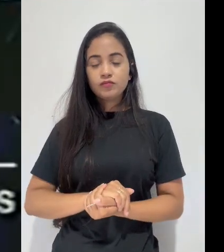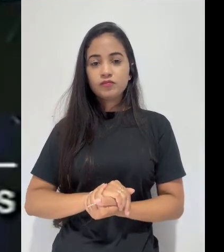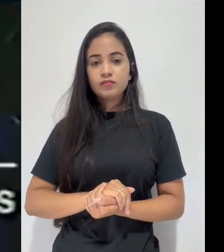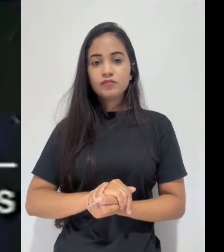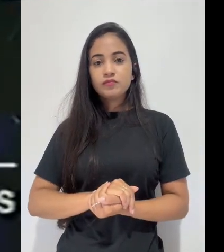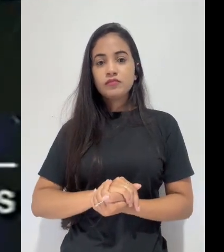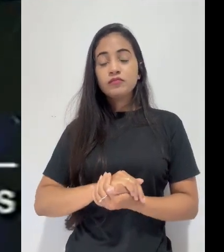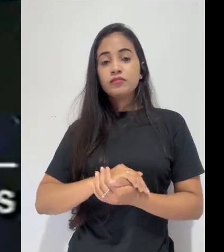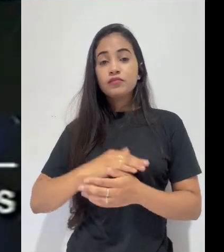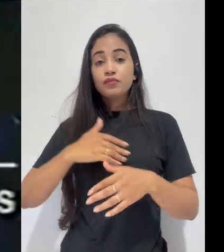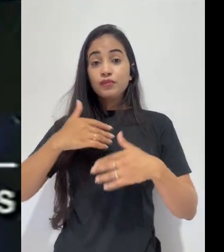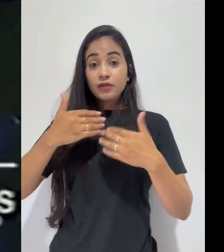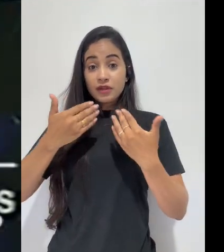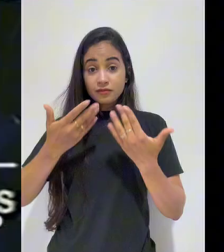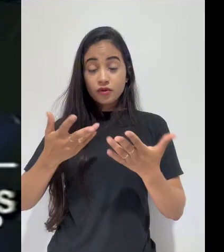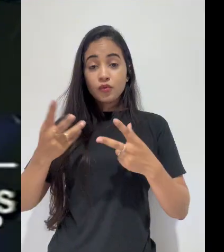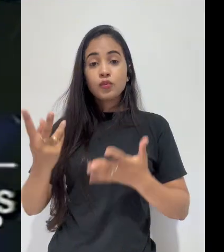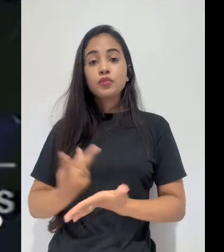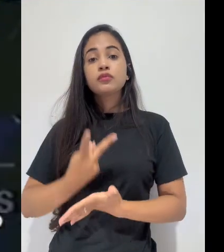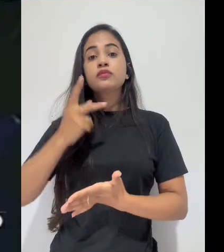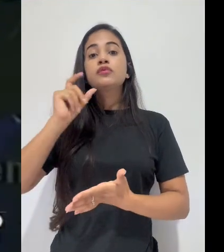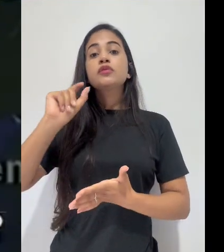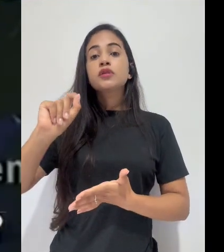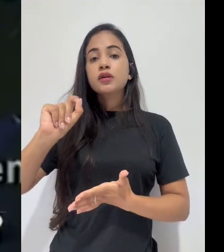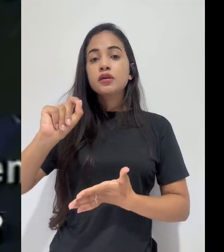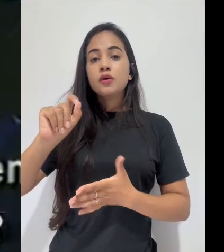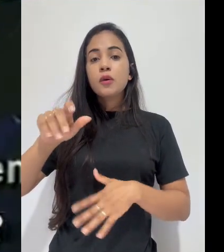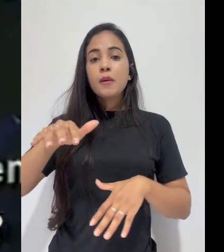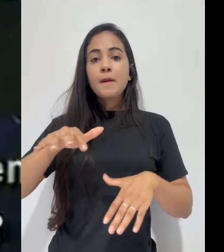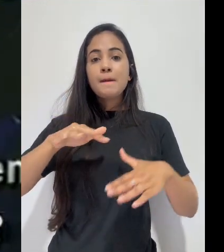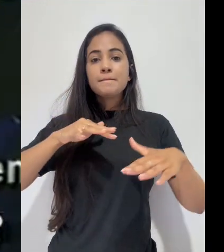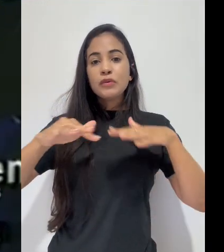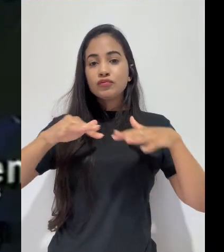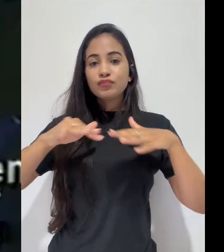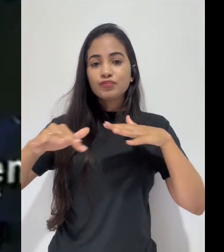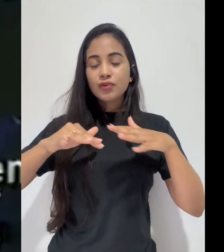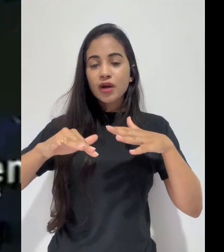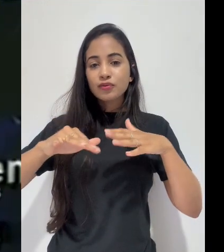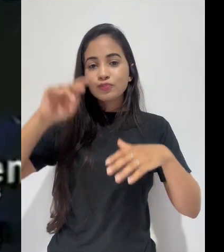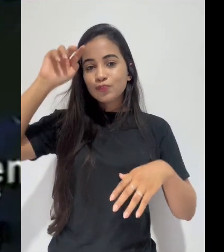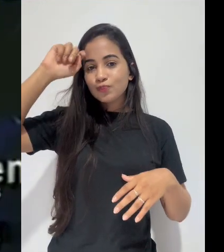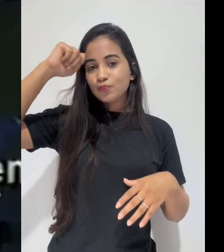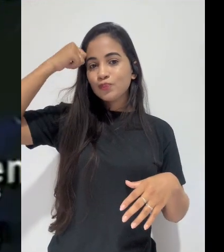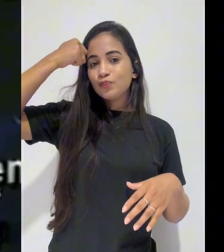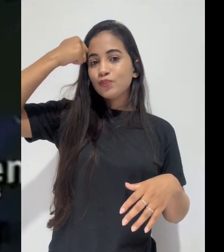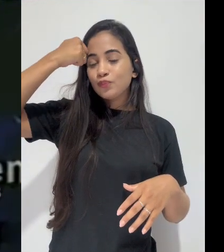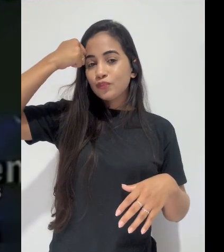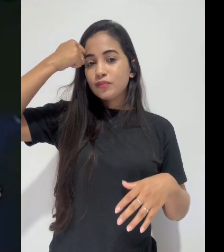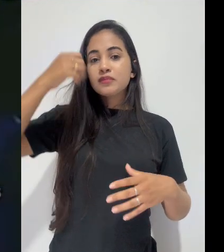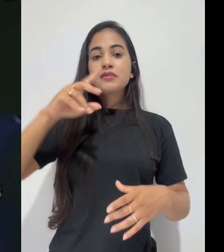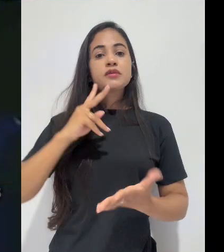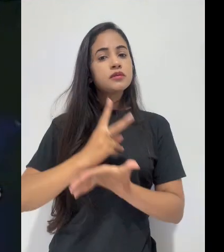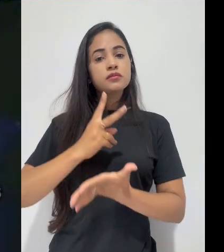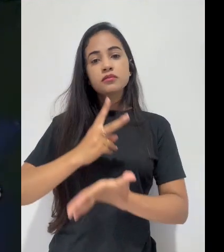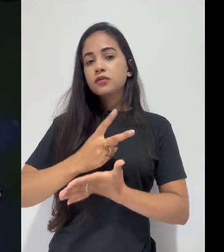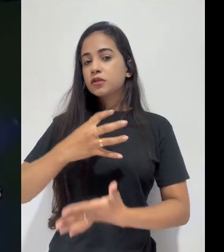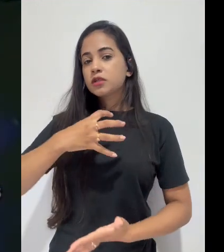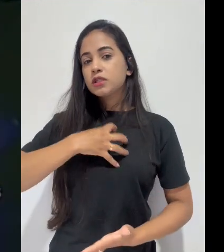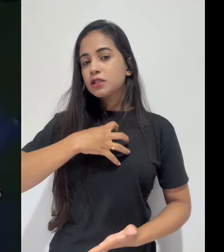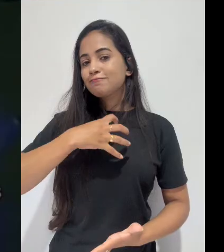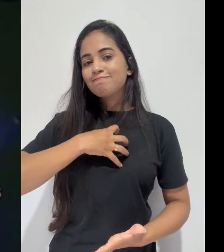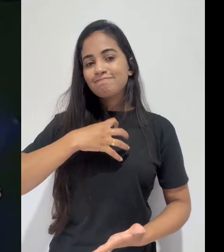SOS Racismo acaba confirmando uma percepção que o movimento negro sempre teve em relação às